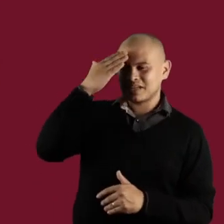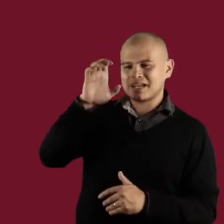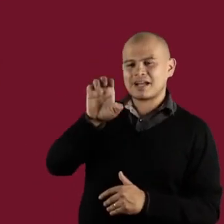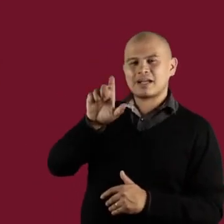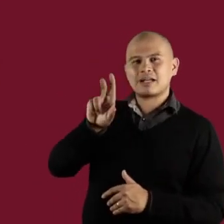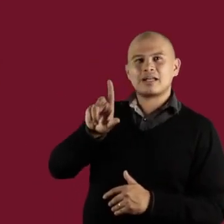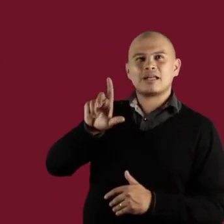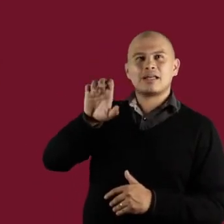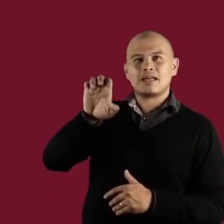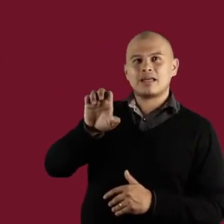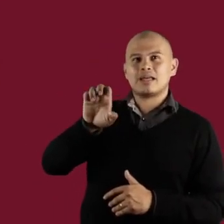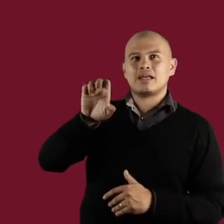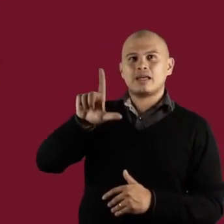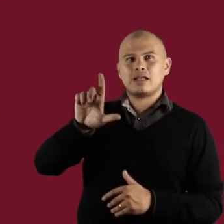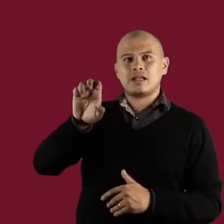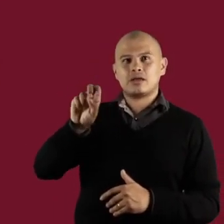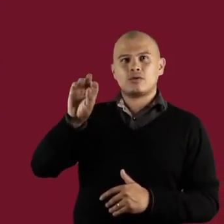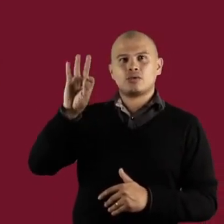a vocês,